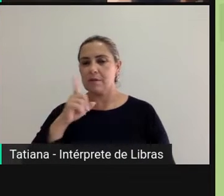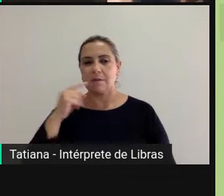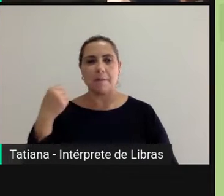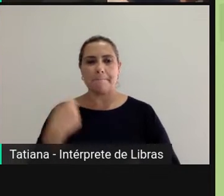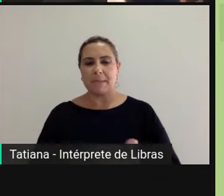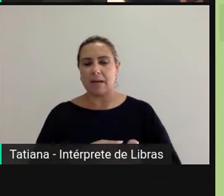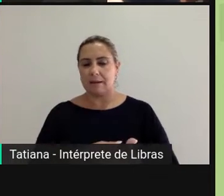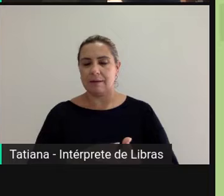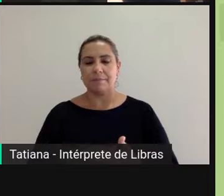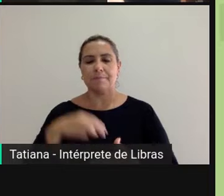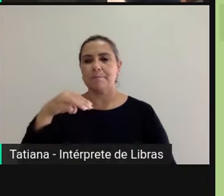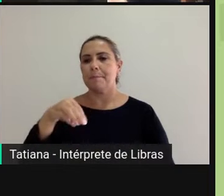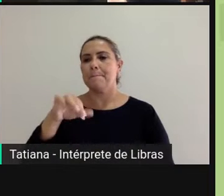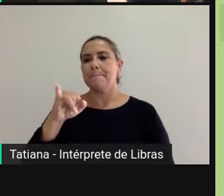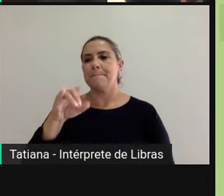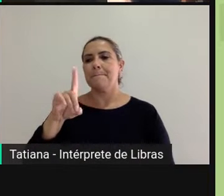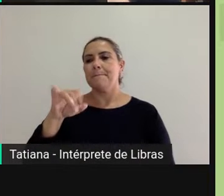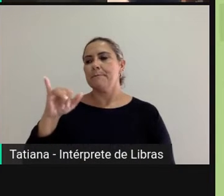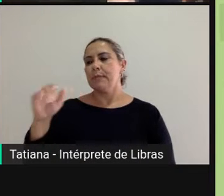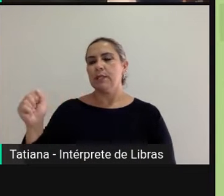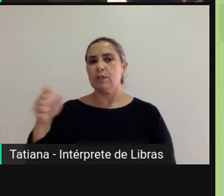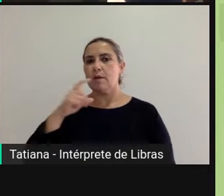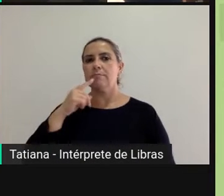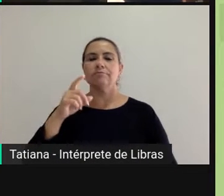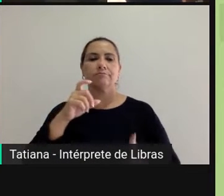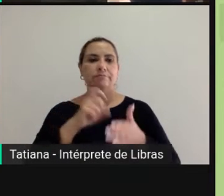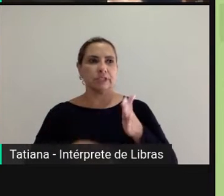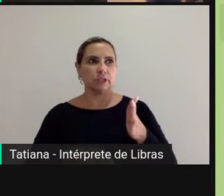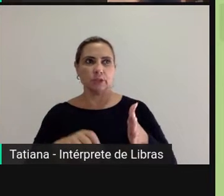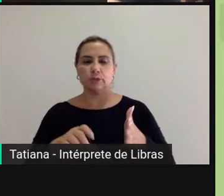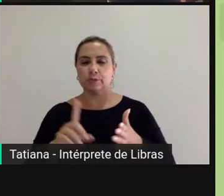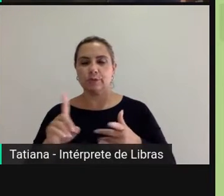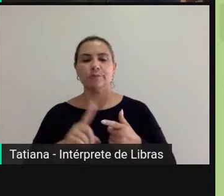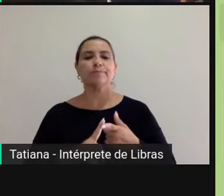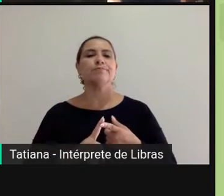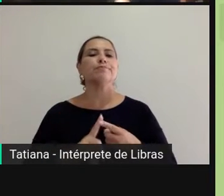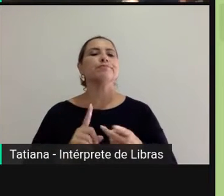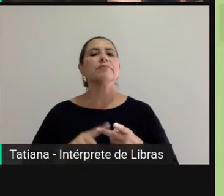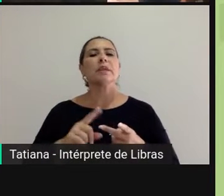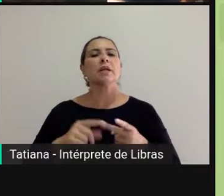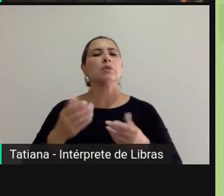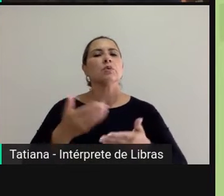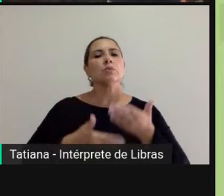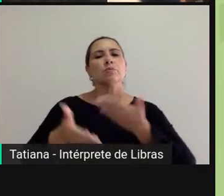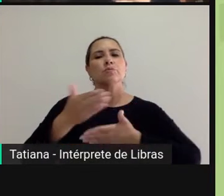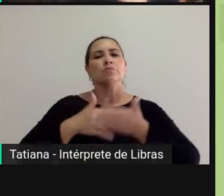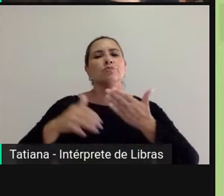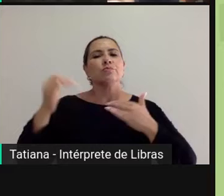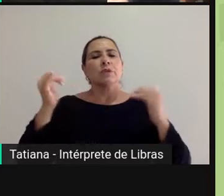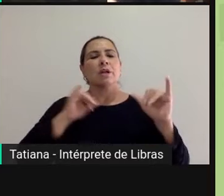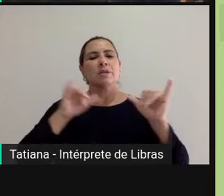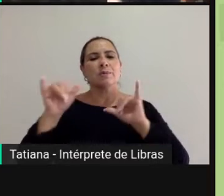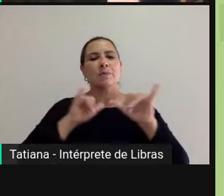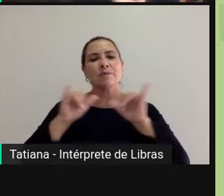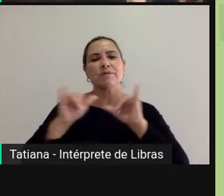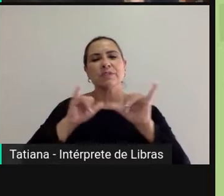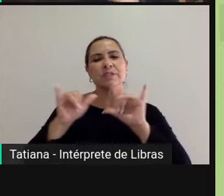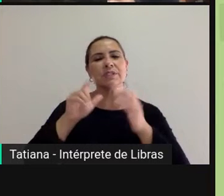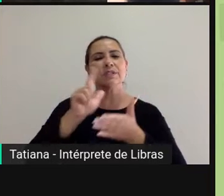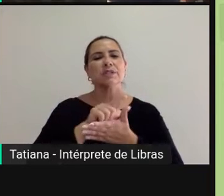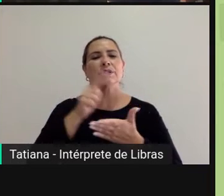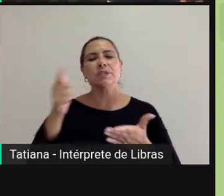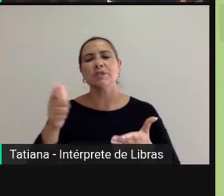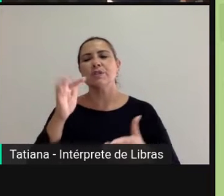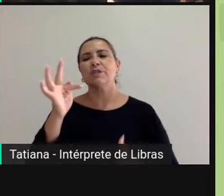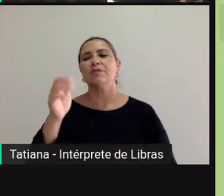mídia, que uma mídia, digamos assim, convencional paga, e que lida com informação de jornalismo, lida com fake news,